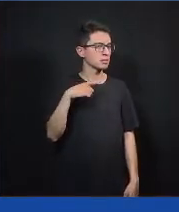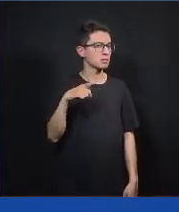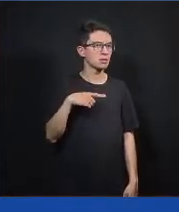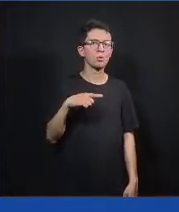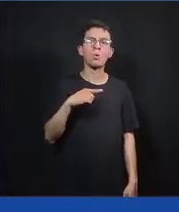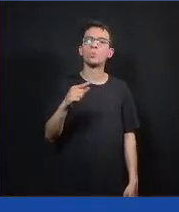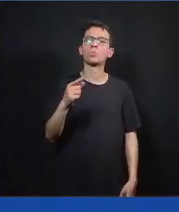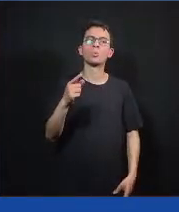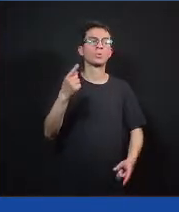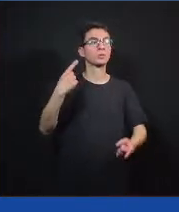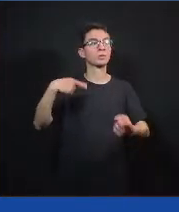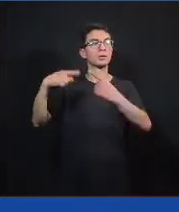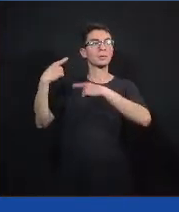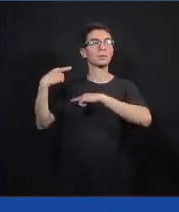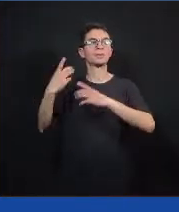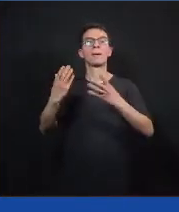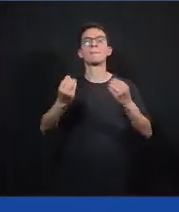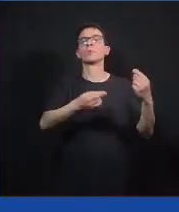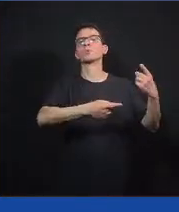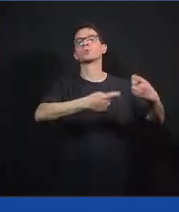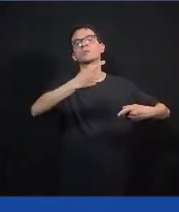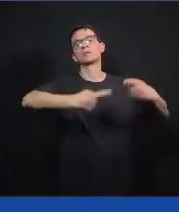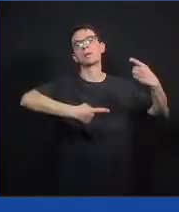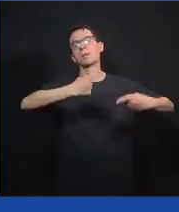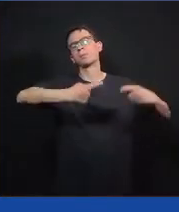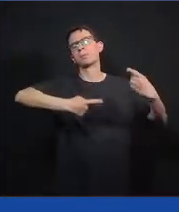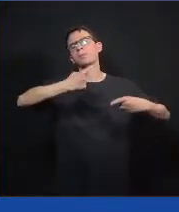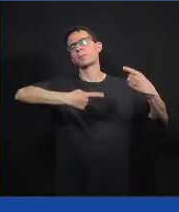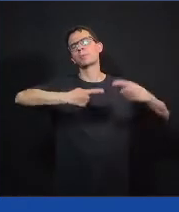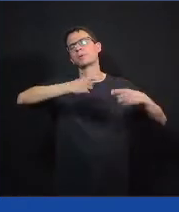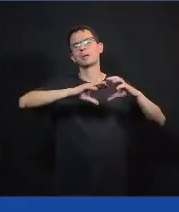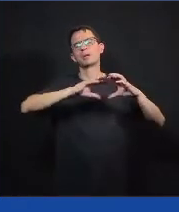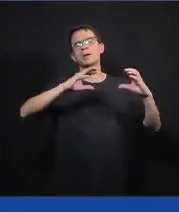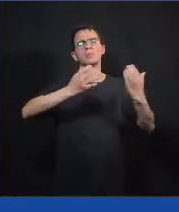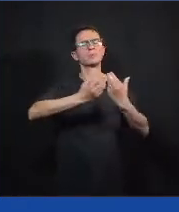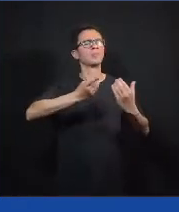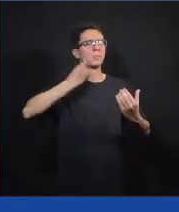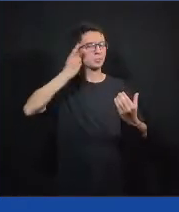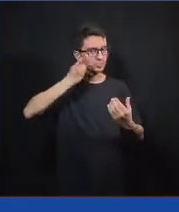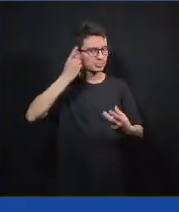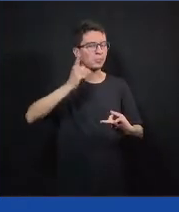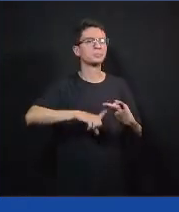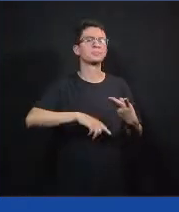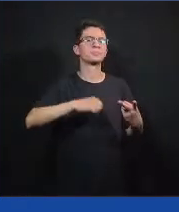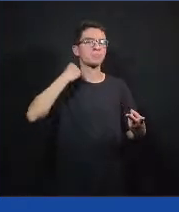de amplos debates entre membros da Câmara dos Deputados, do Senado Federal,